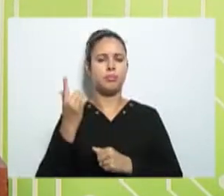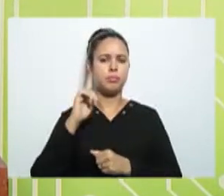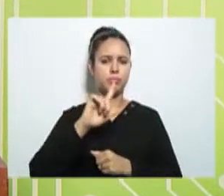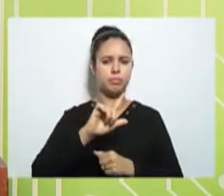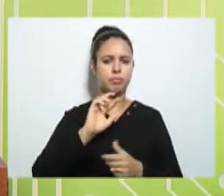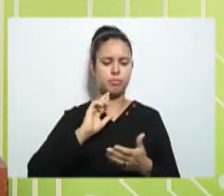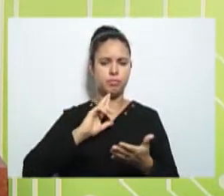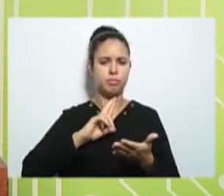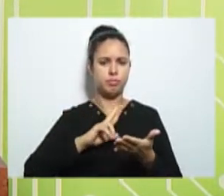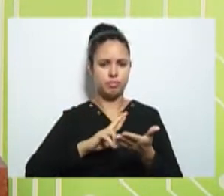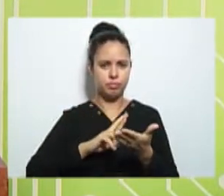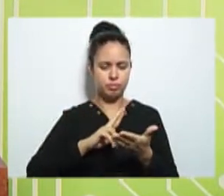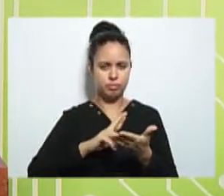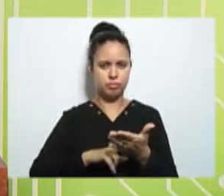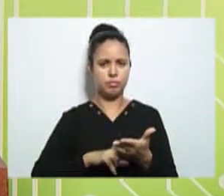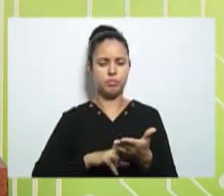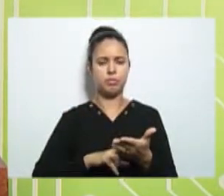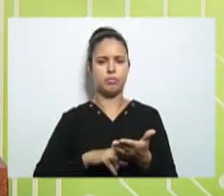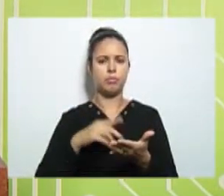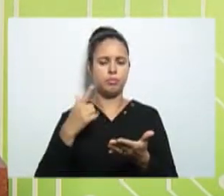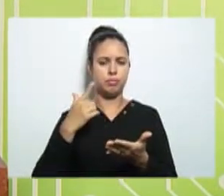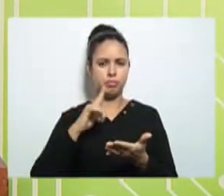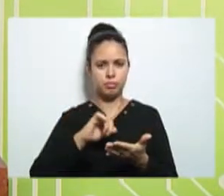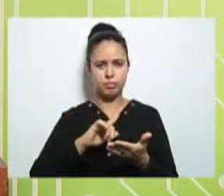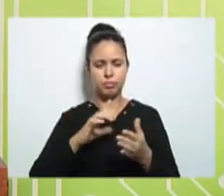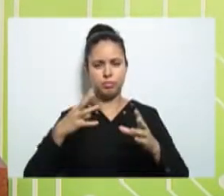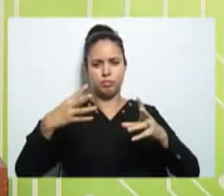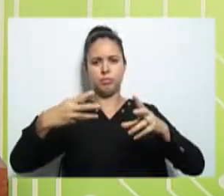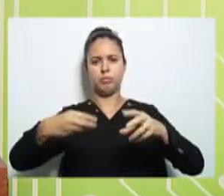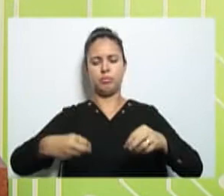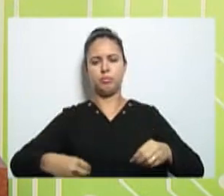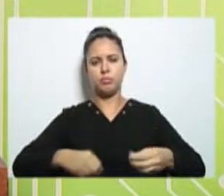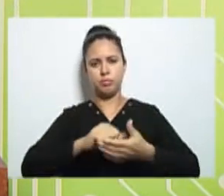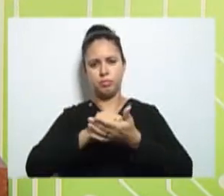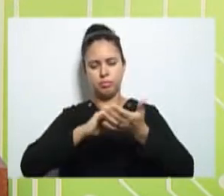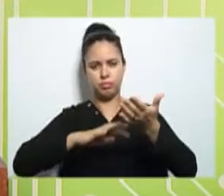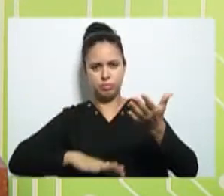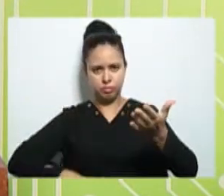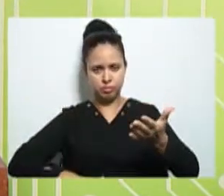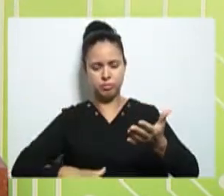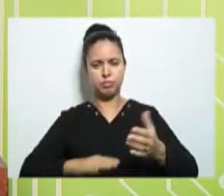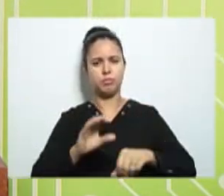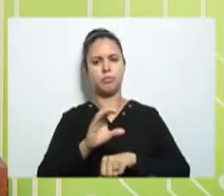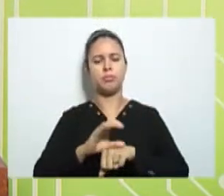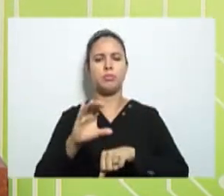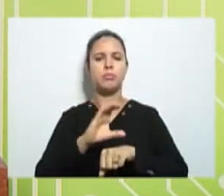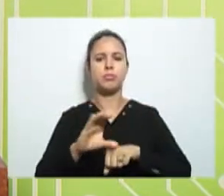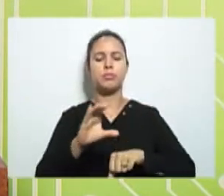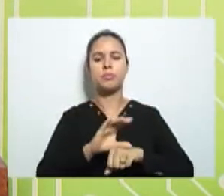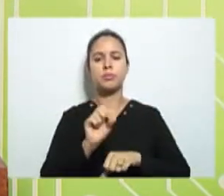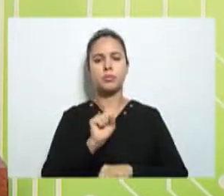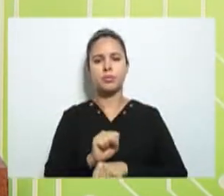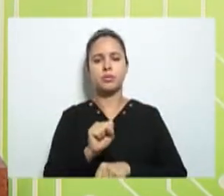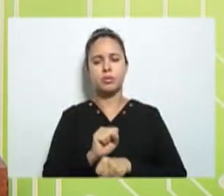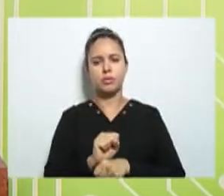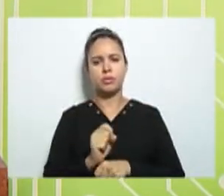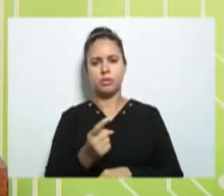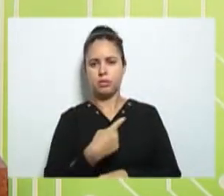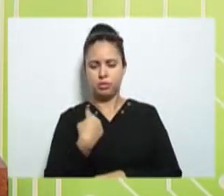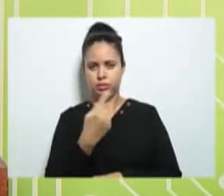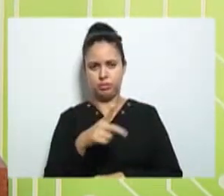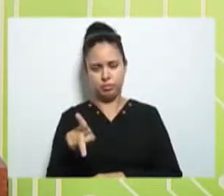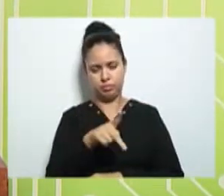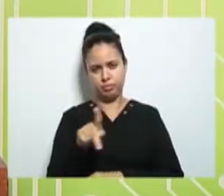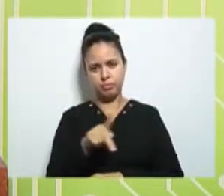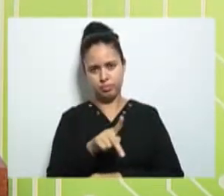com certeza lograr êxito em todas as atividades do curso, tá? E é o que a gente espera, né? Eu, professora Juliana, enquanto formadores